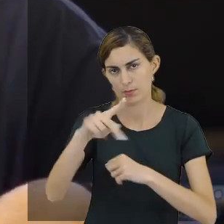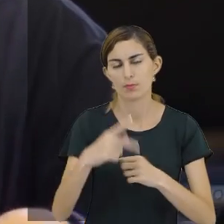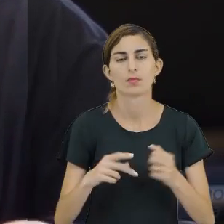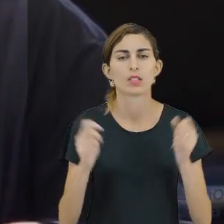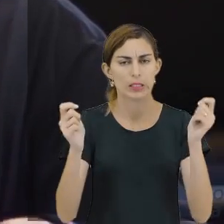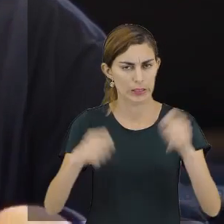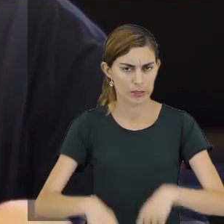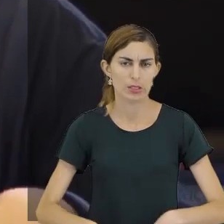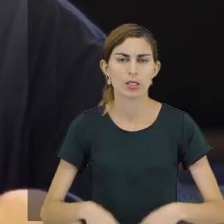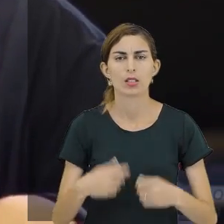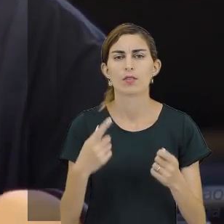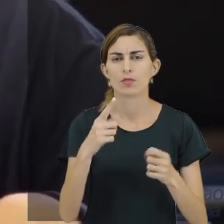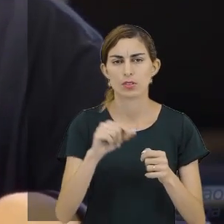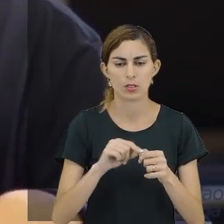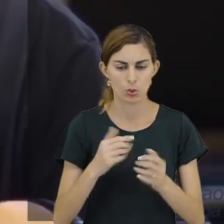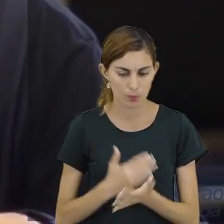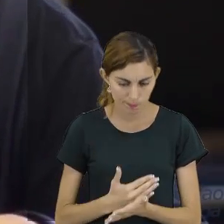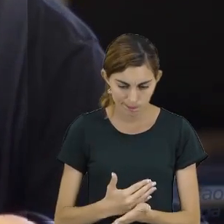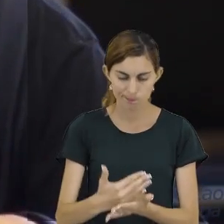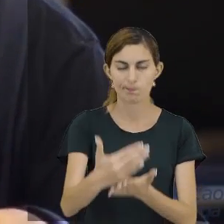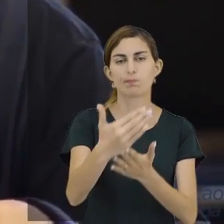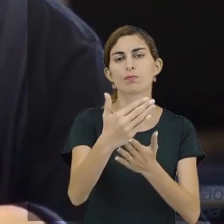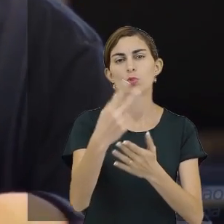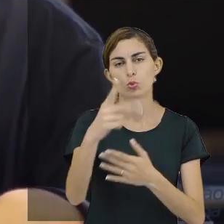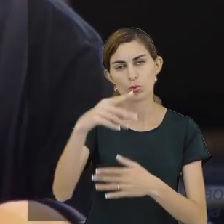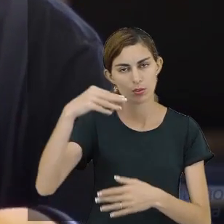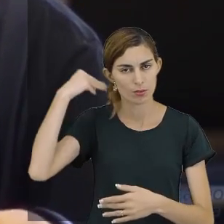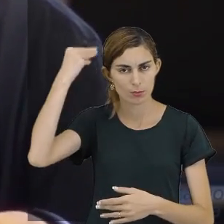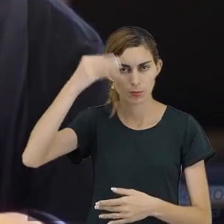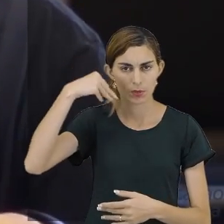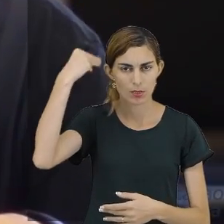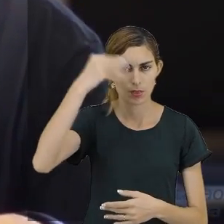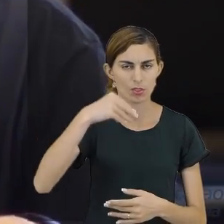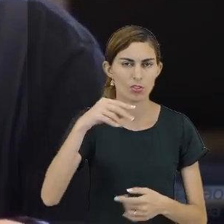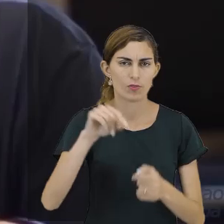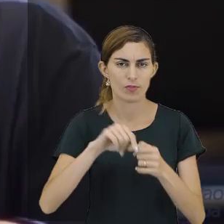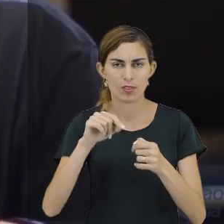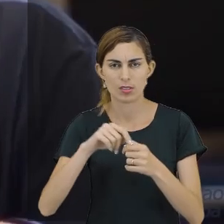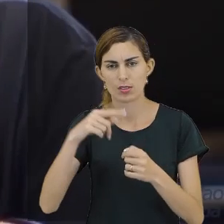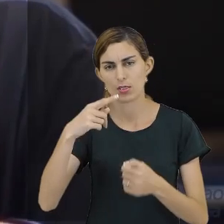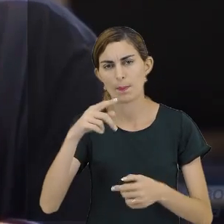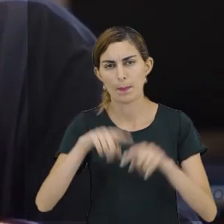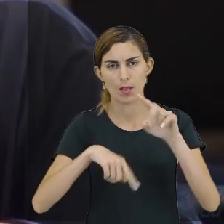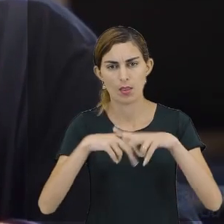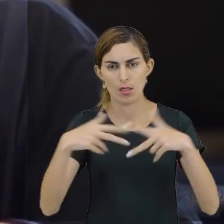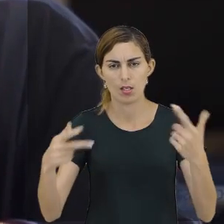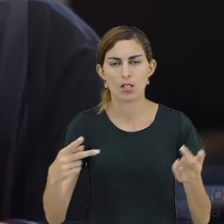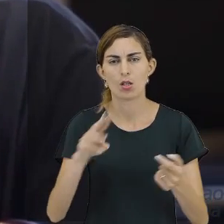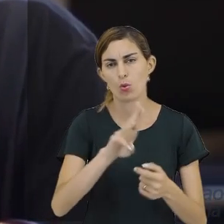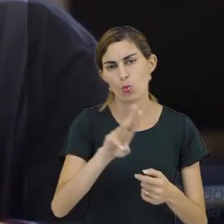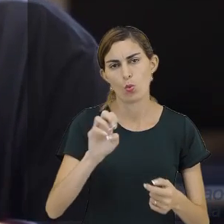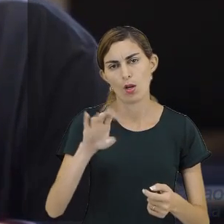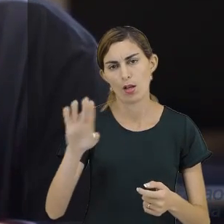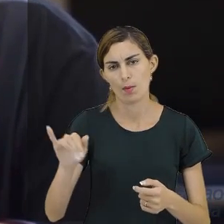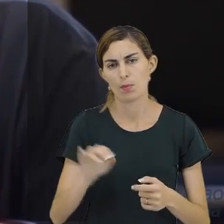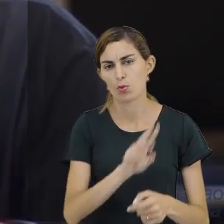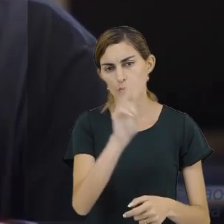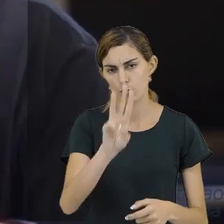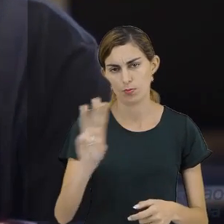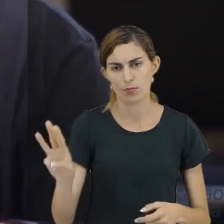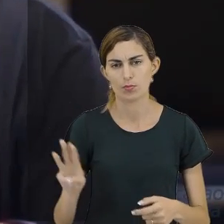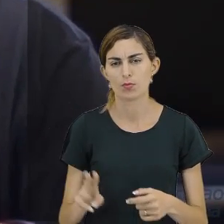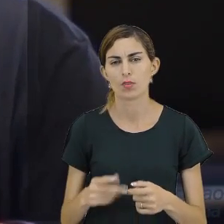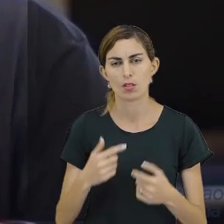caso, é o suficiente para que você dê o pontapé inicial nas suas experiências ou na sua produção de material para a web utilizando o